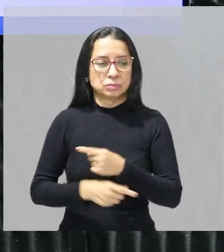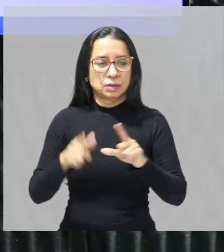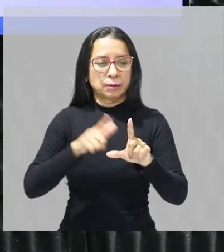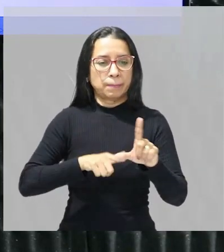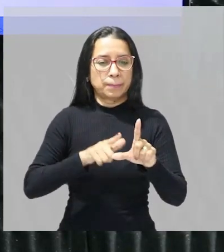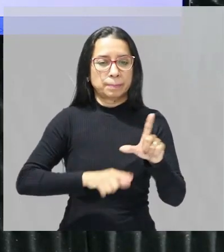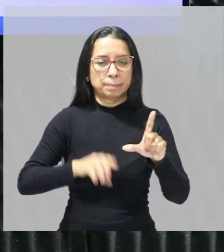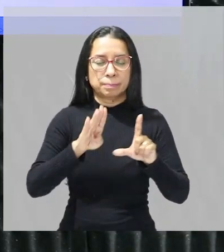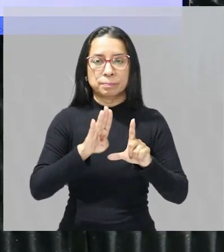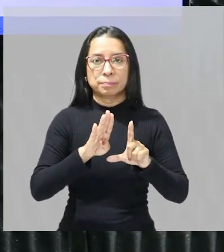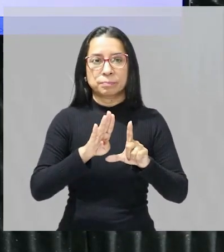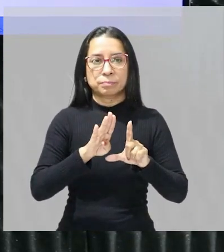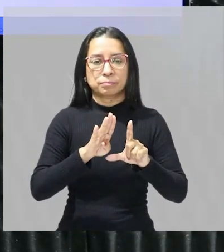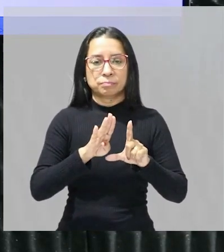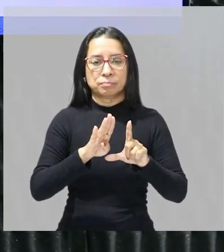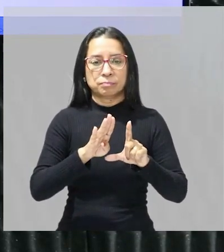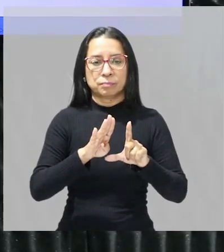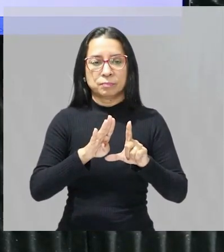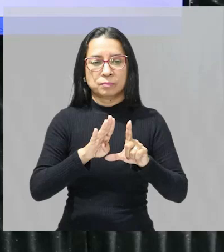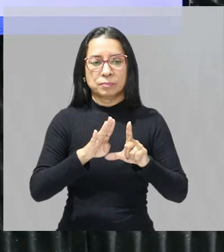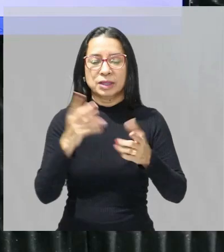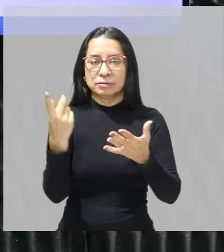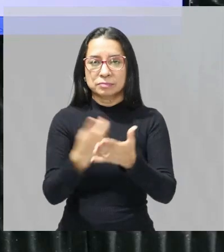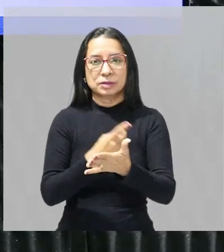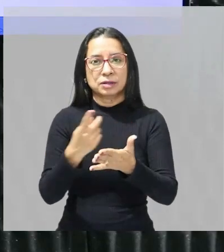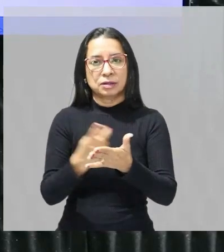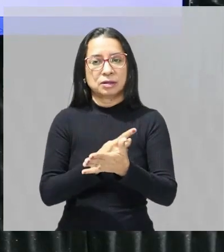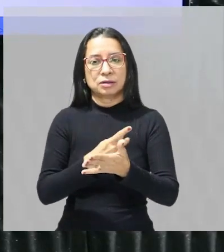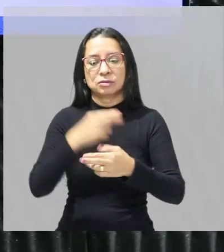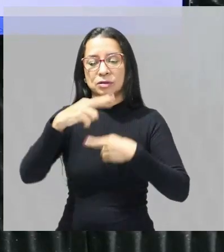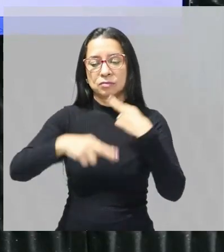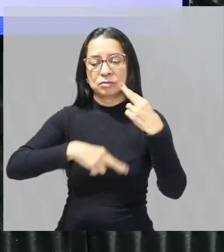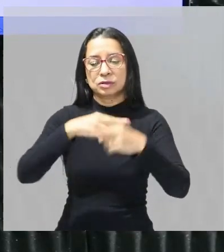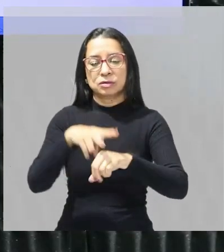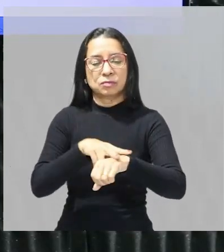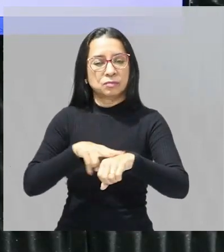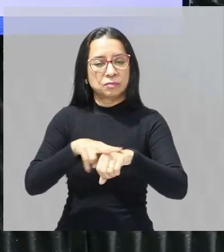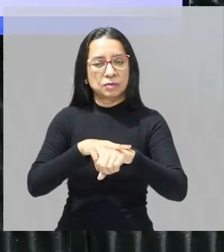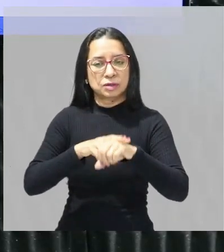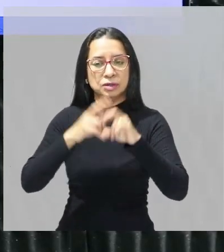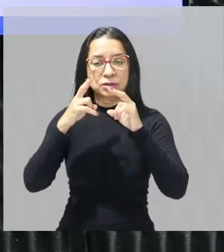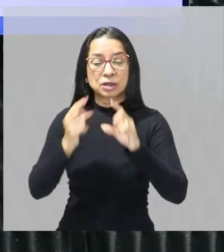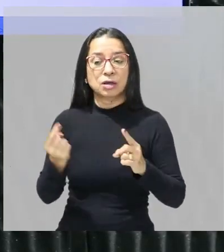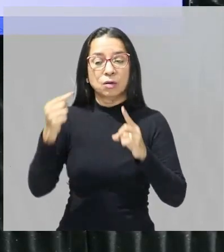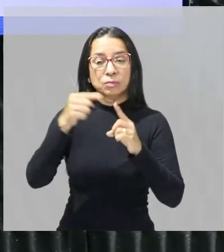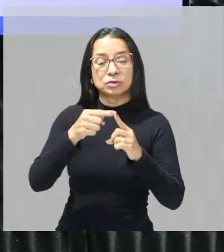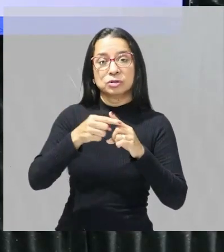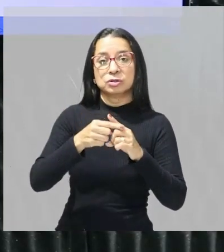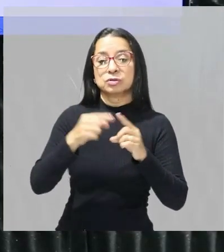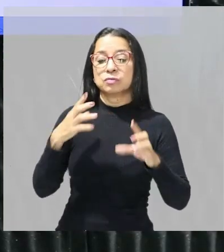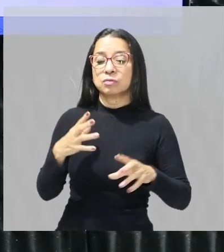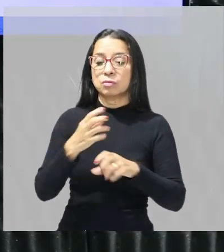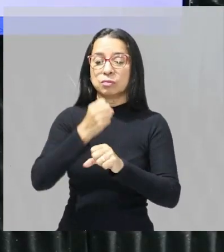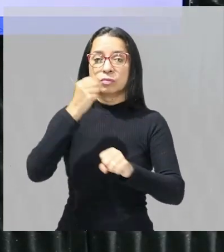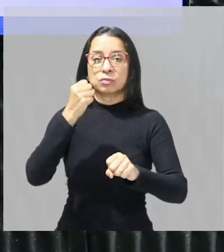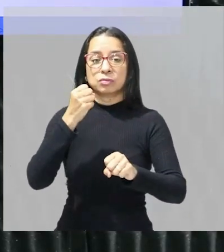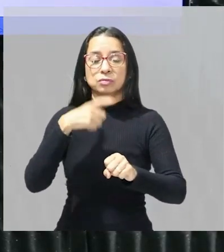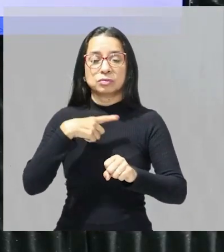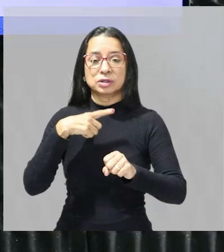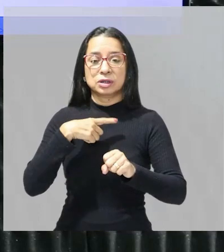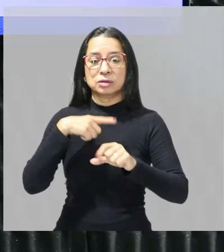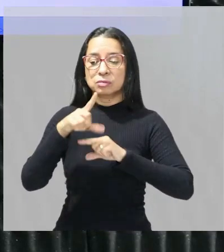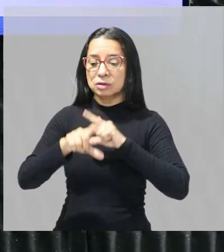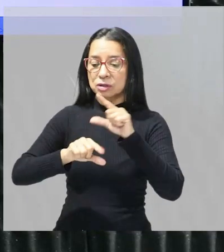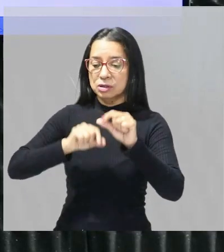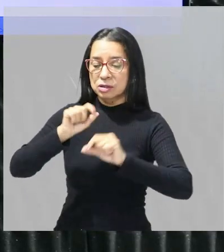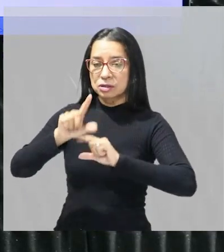retomada das técnicas tradicionais de plantio? Errado, galera. A Revolução Verde vai visar o lucro. Então, nós temos a partir da seleção genética, seleção